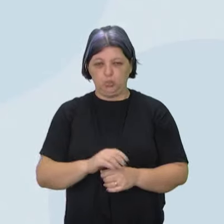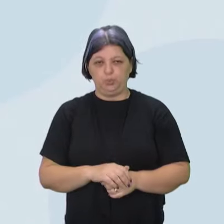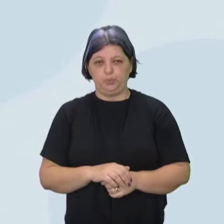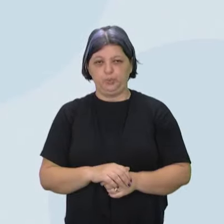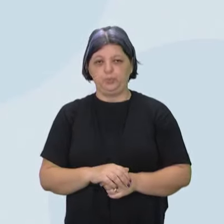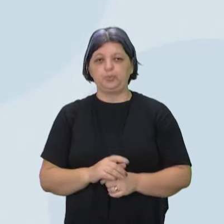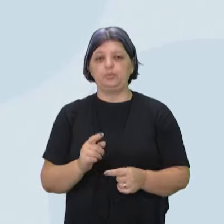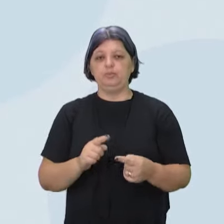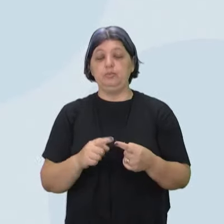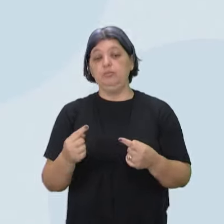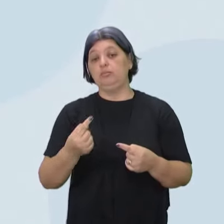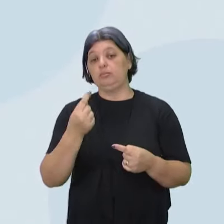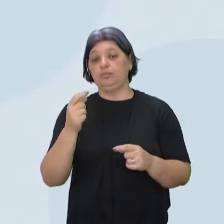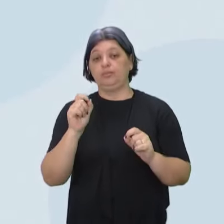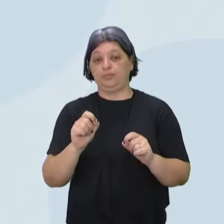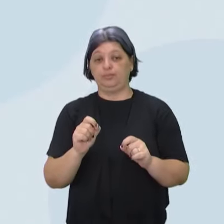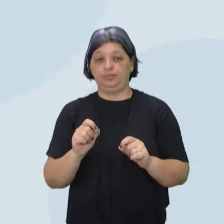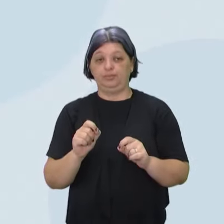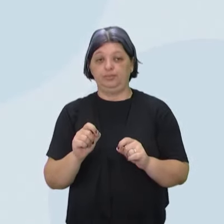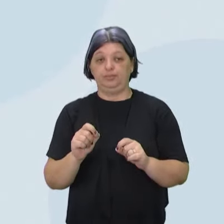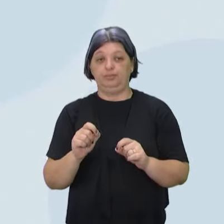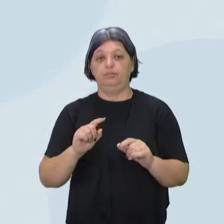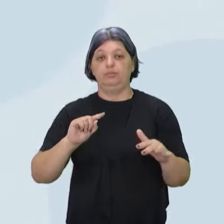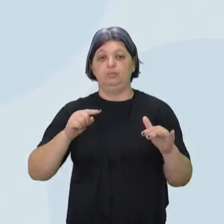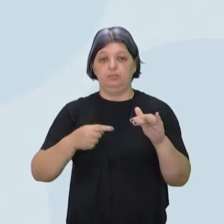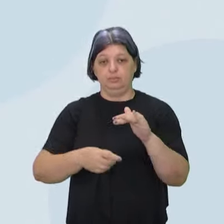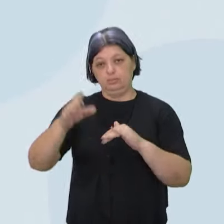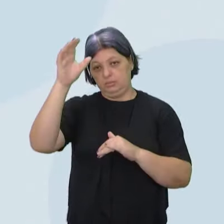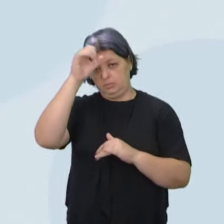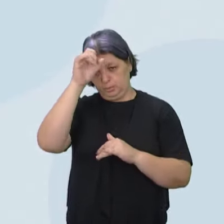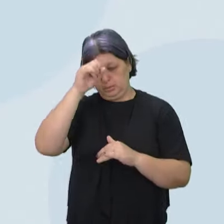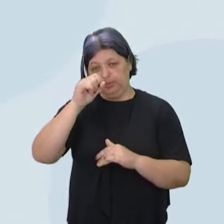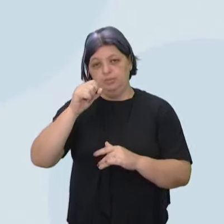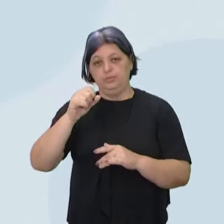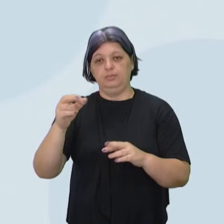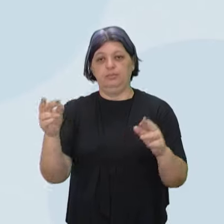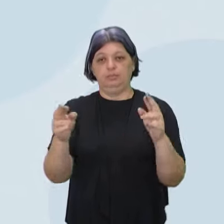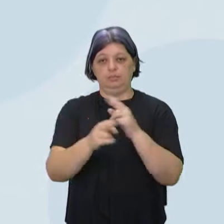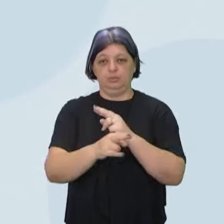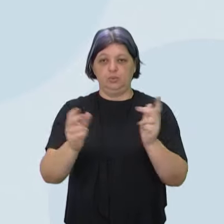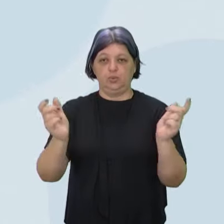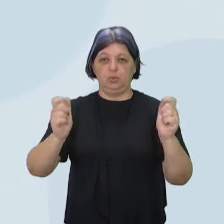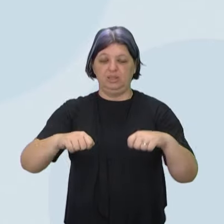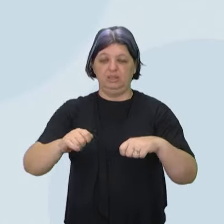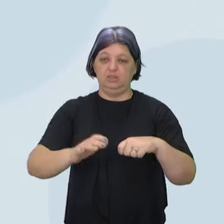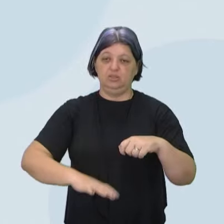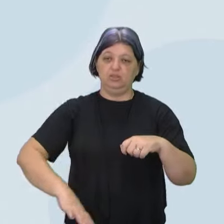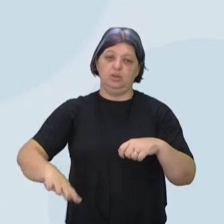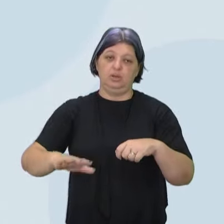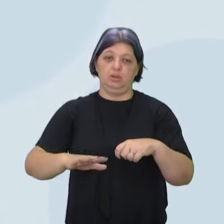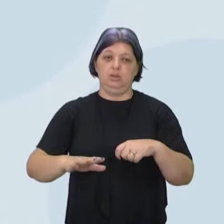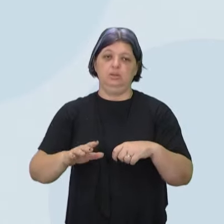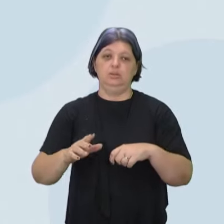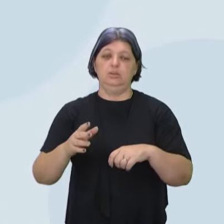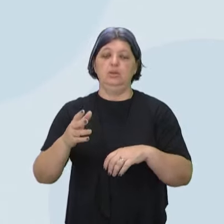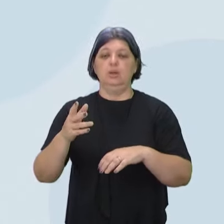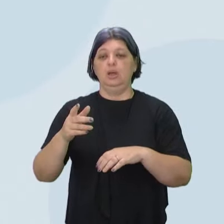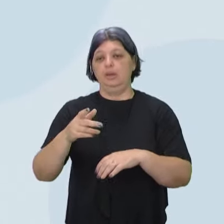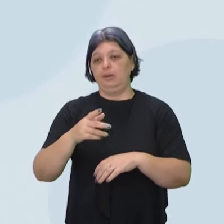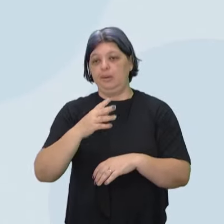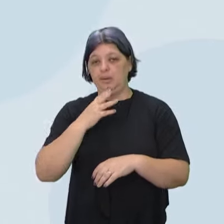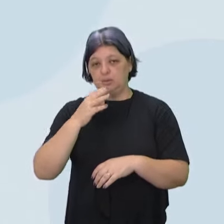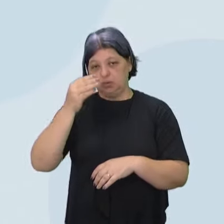o primeiro objetivo, aprofundar as aprendizagens relacionadas às competências gerais, as áreas de conhecimento e